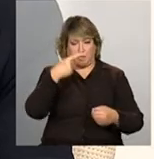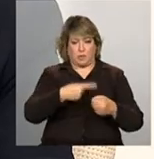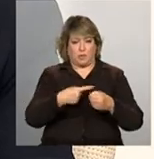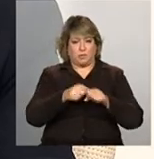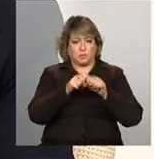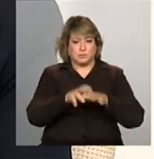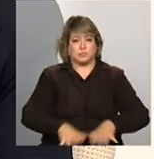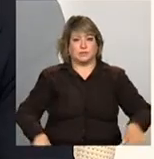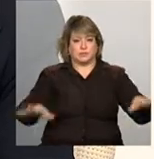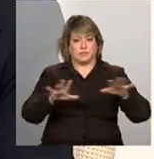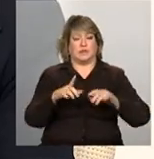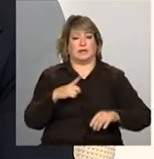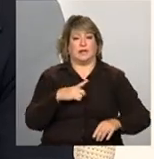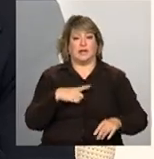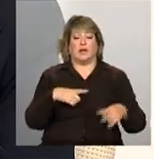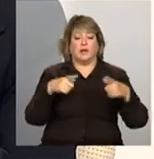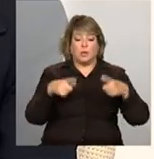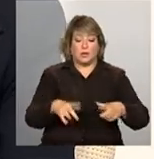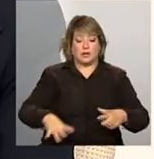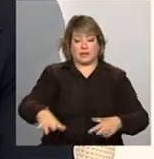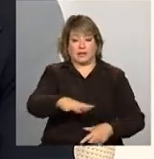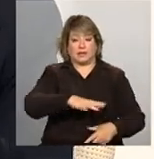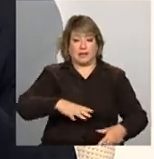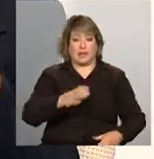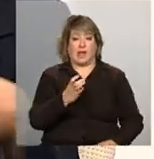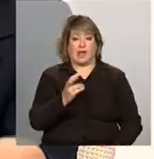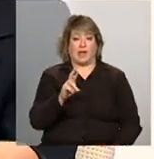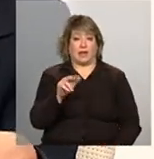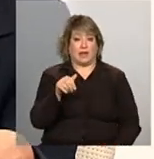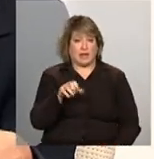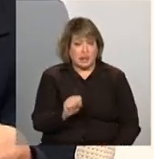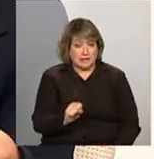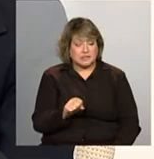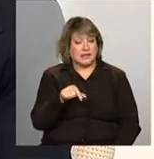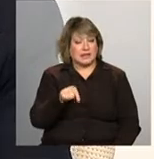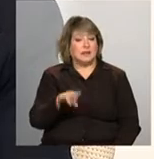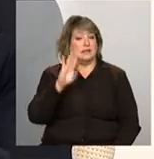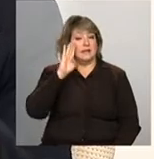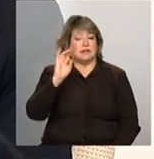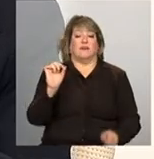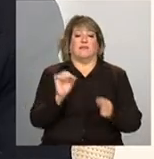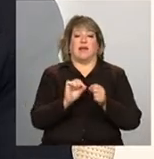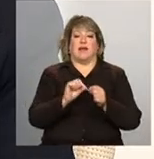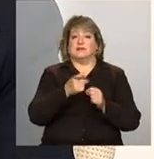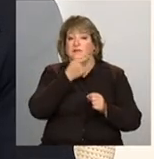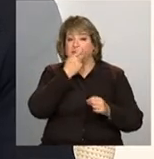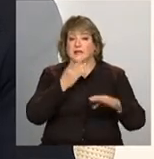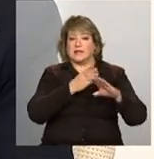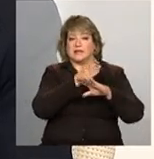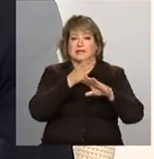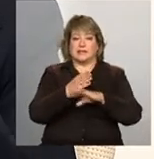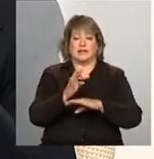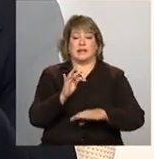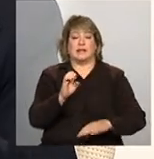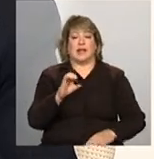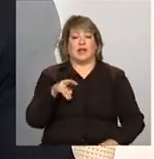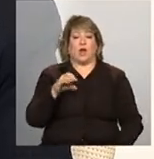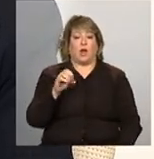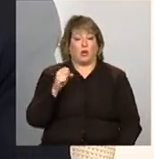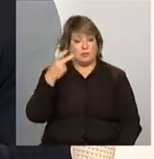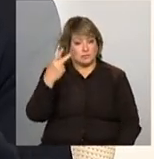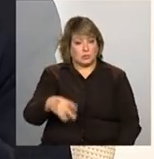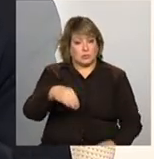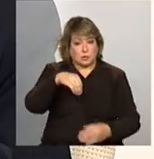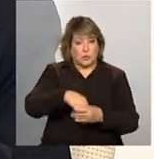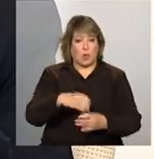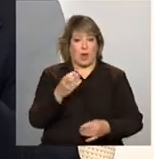devem territorializar por CRAS, né, porque são os CRAS que vão fazer as visitas, técnicos dos CRAS, então